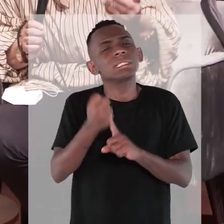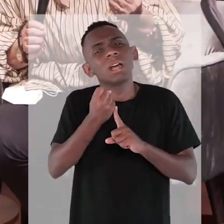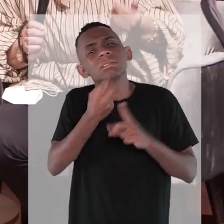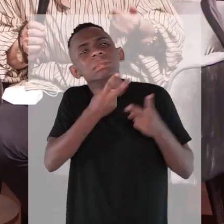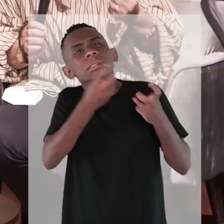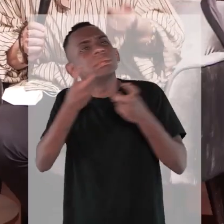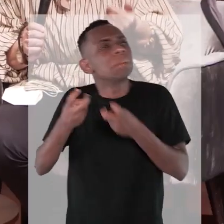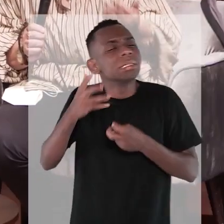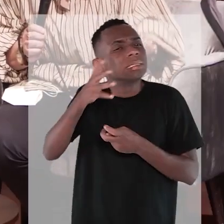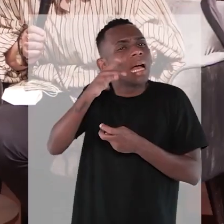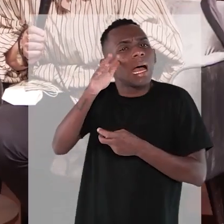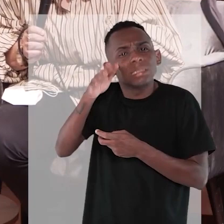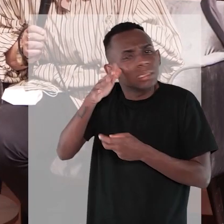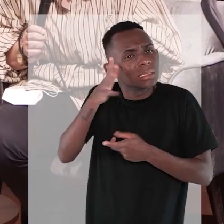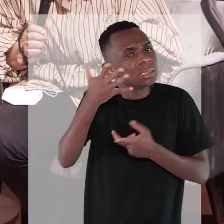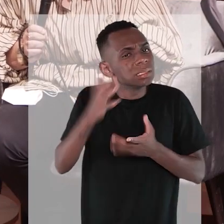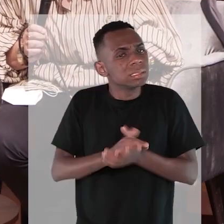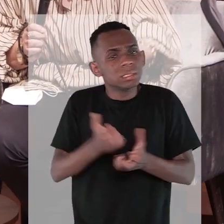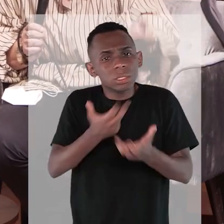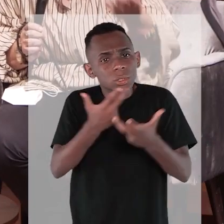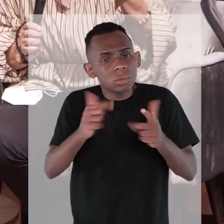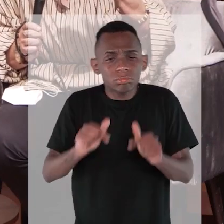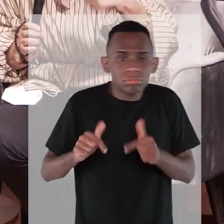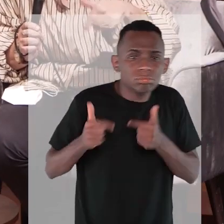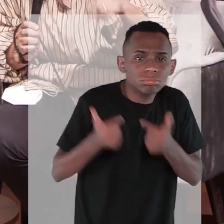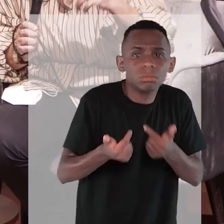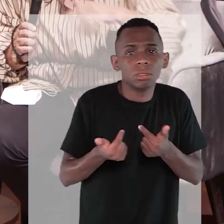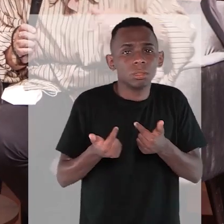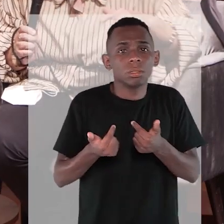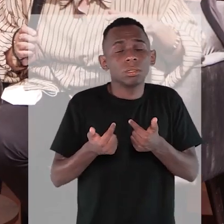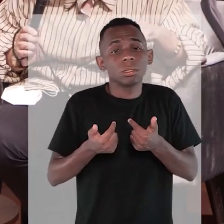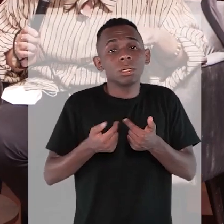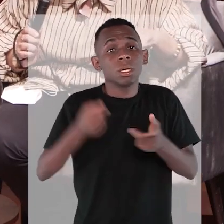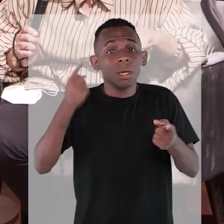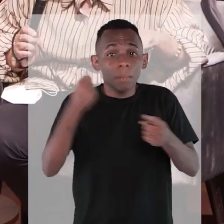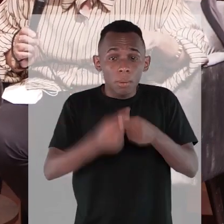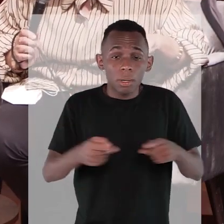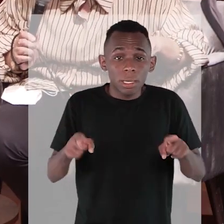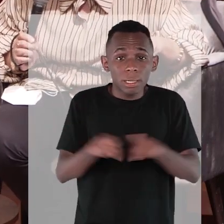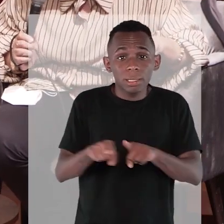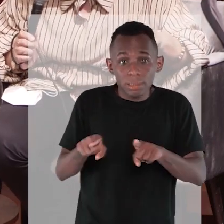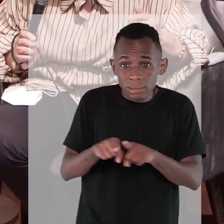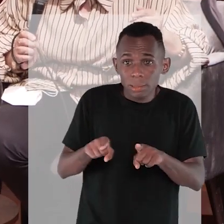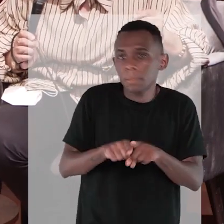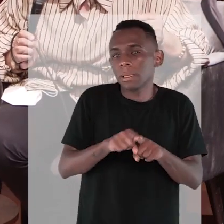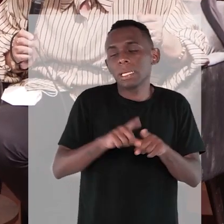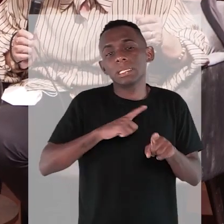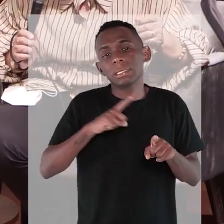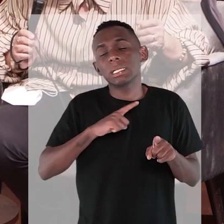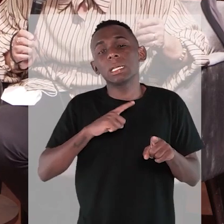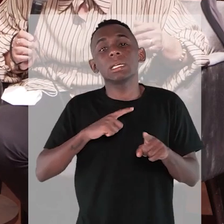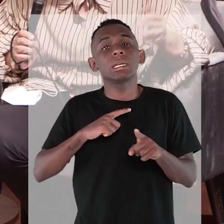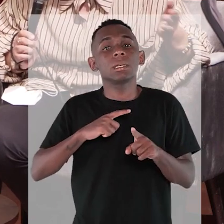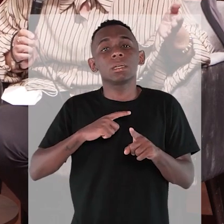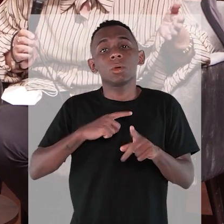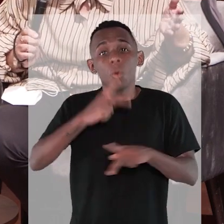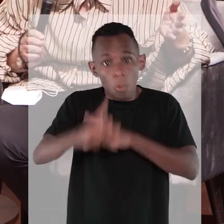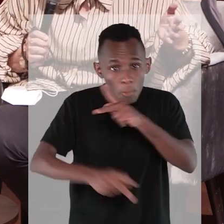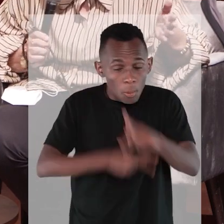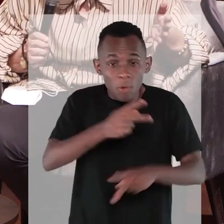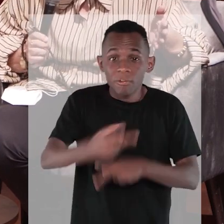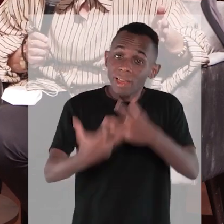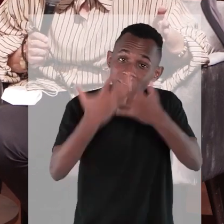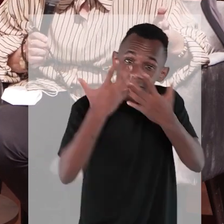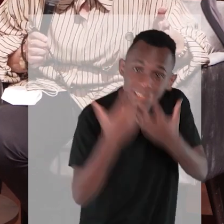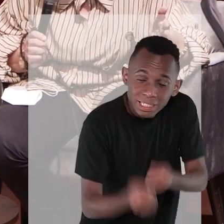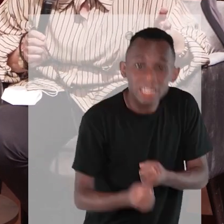faz com que uma fatia larga dessa sociedade apoie esse tipo de ação 3 anos e meio, né? Quando